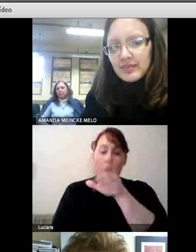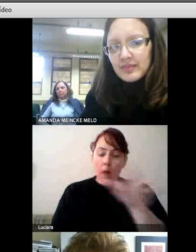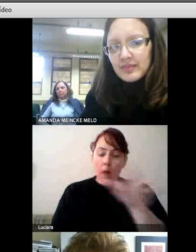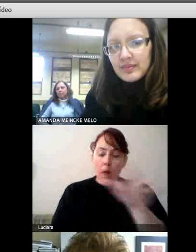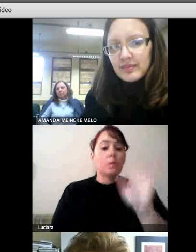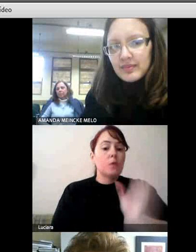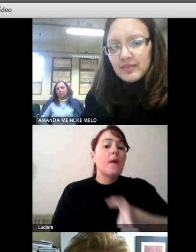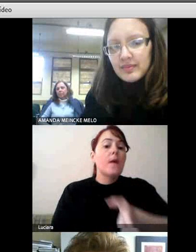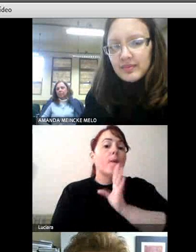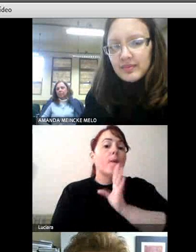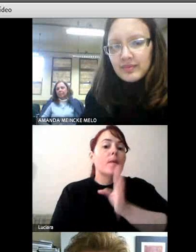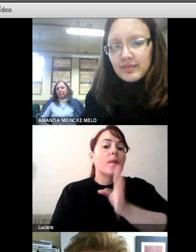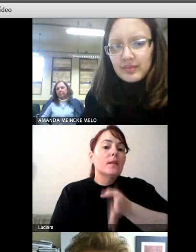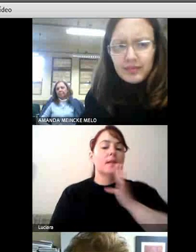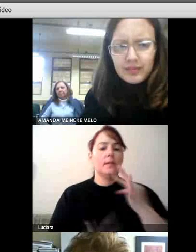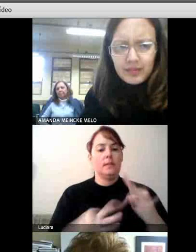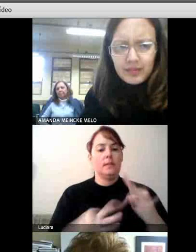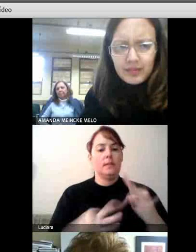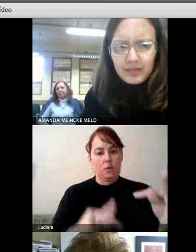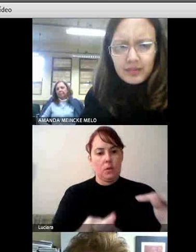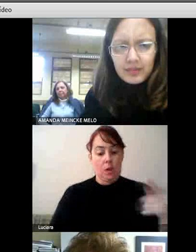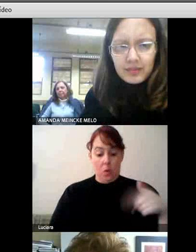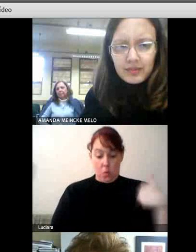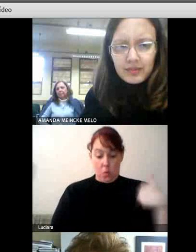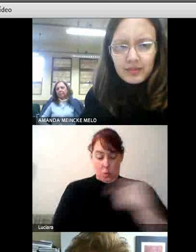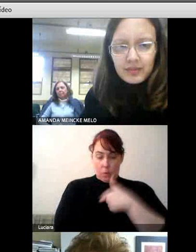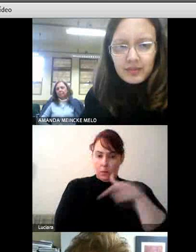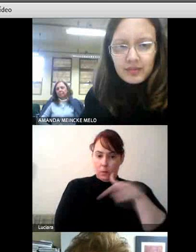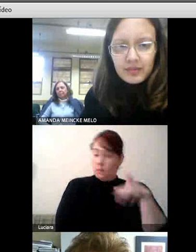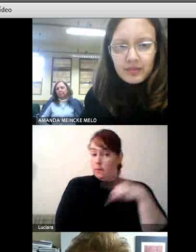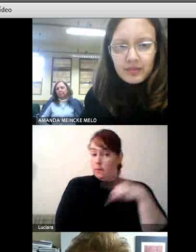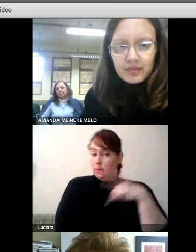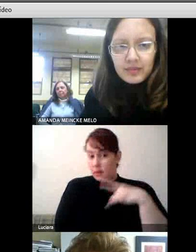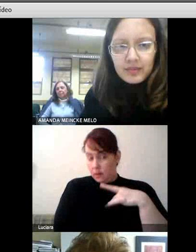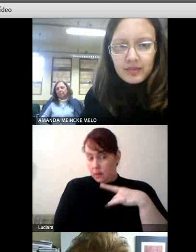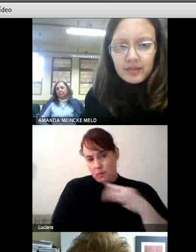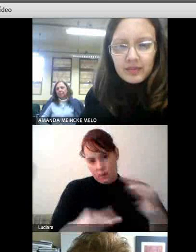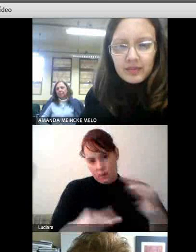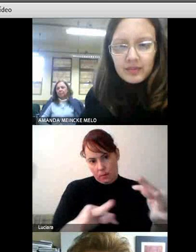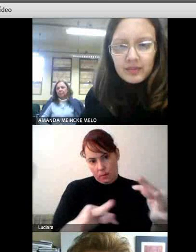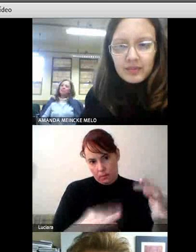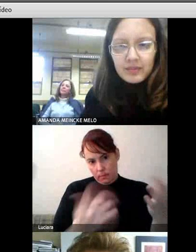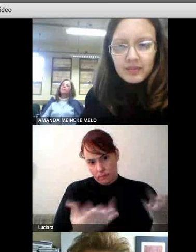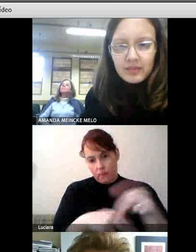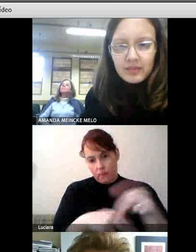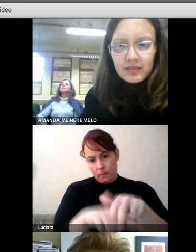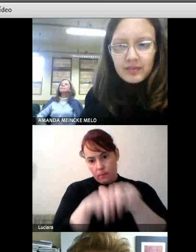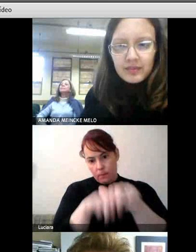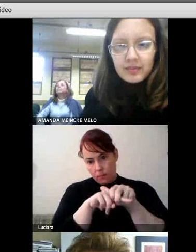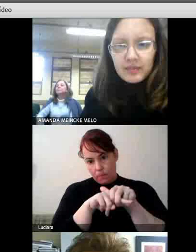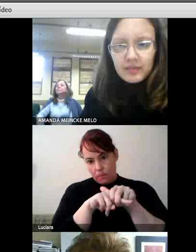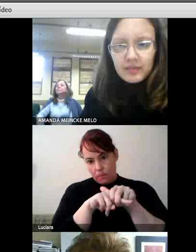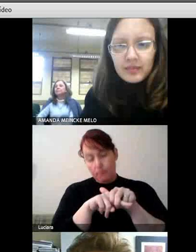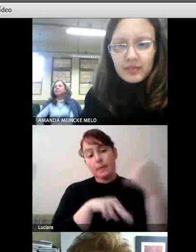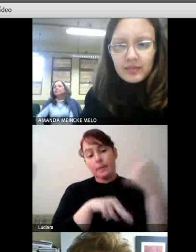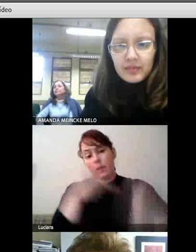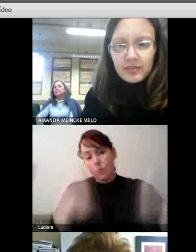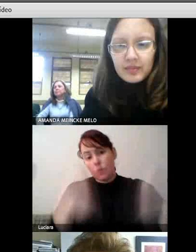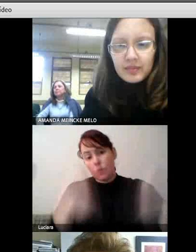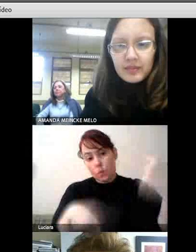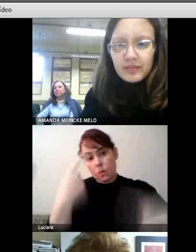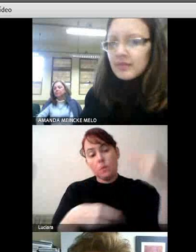professor. E o problema dele é, as crianças têm um laptop. E como é que se dá uma aula com os alunos